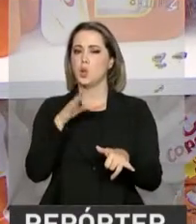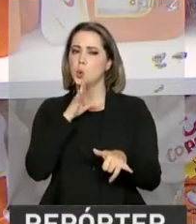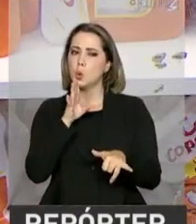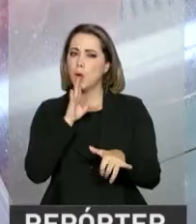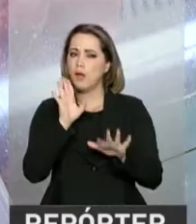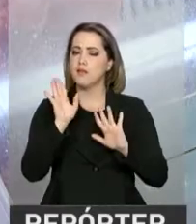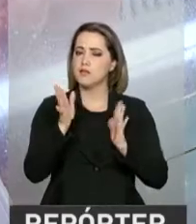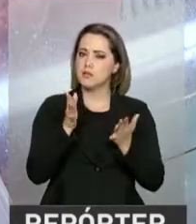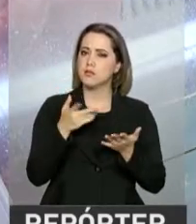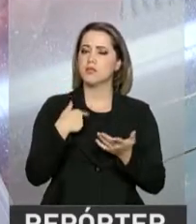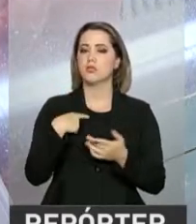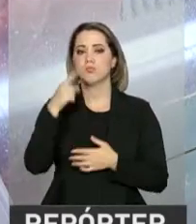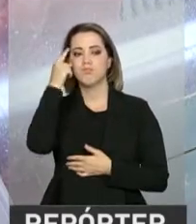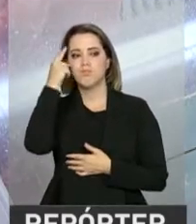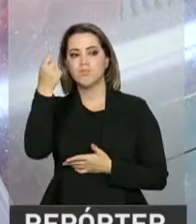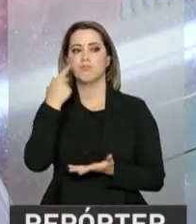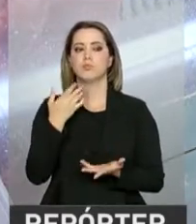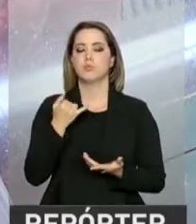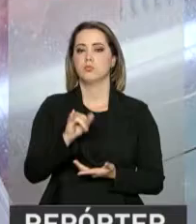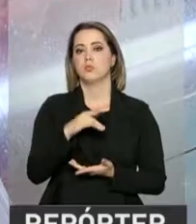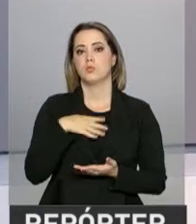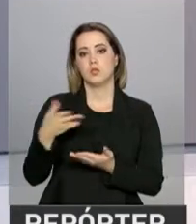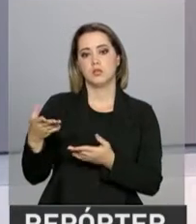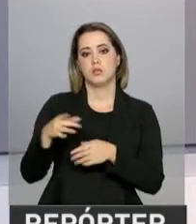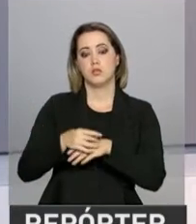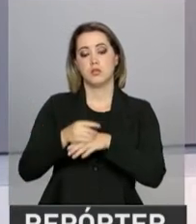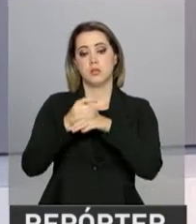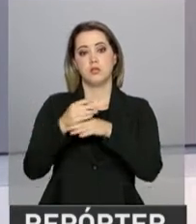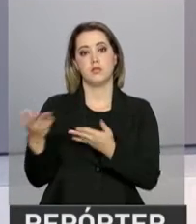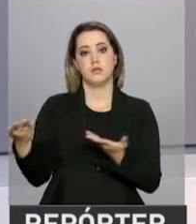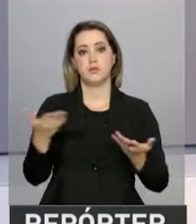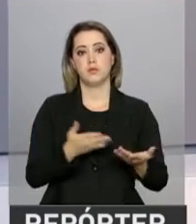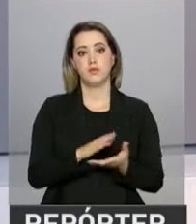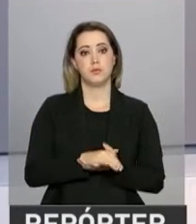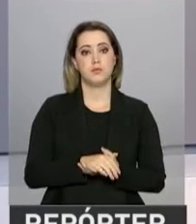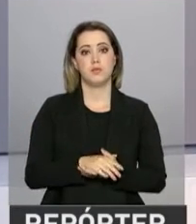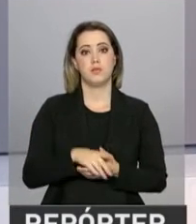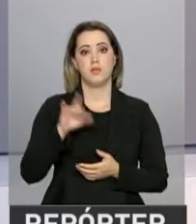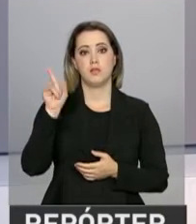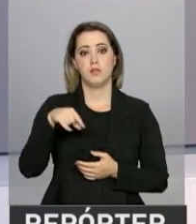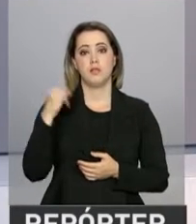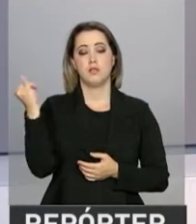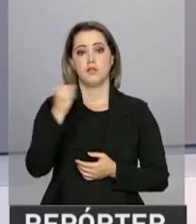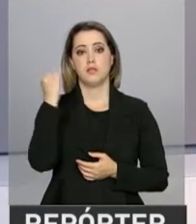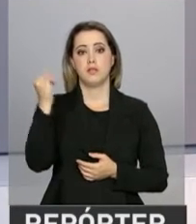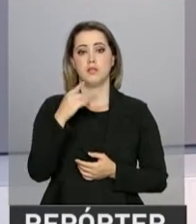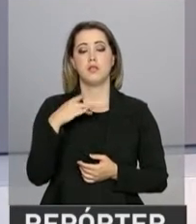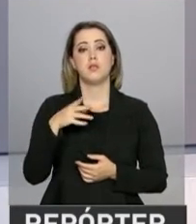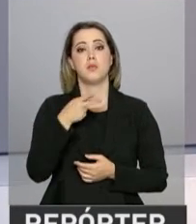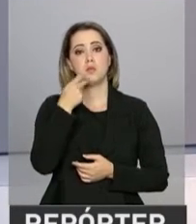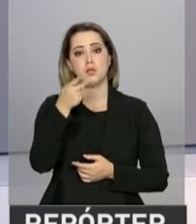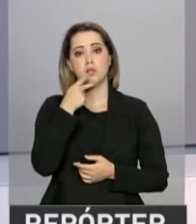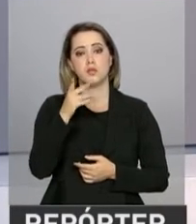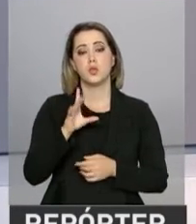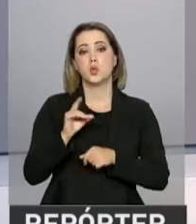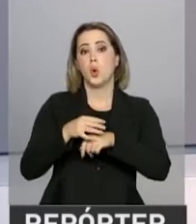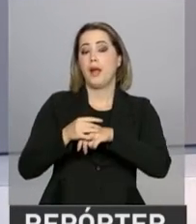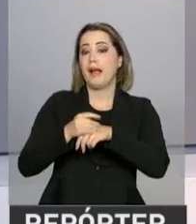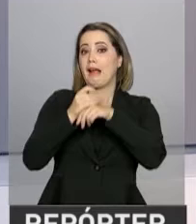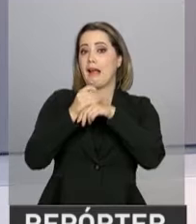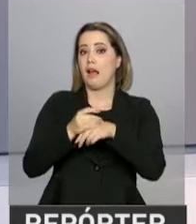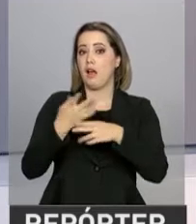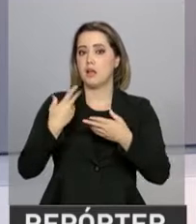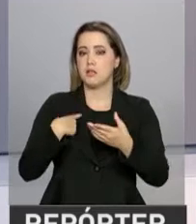pode ter a ideia da procedência dessa carne. E é importante ressaltar que apenas carnes processadas,